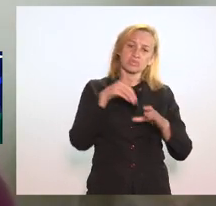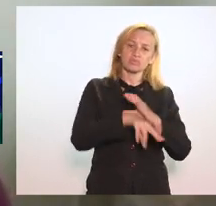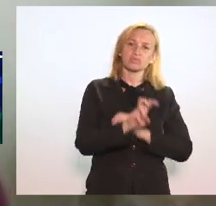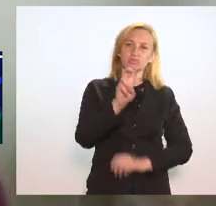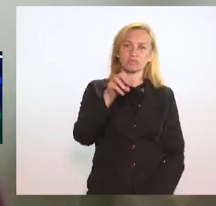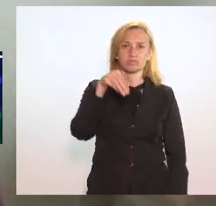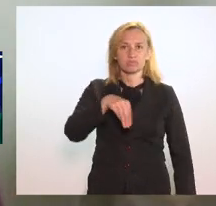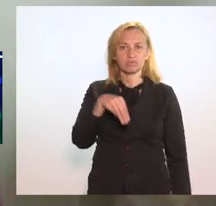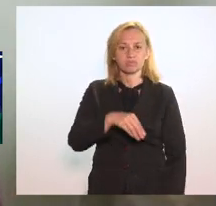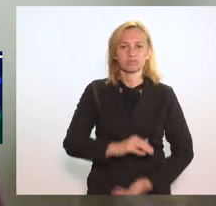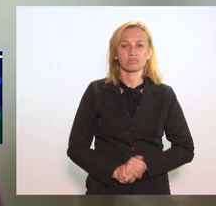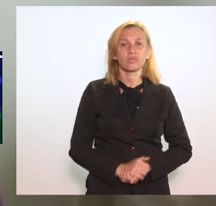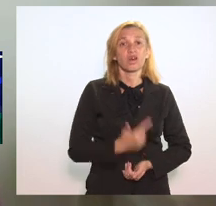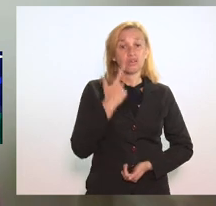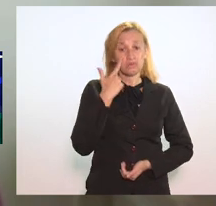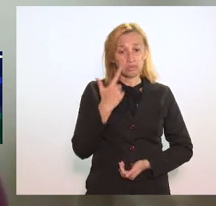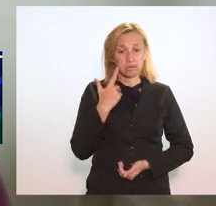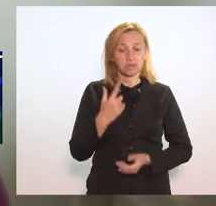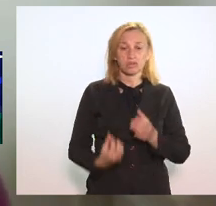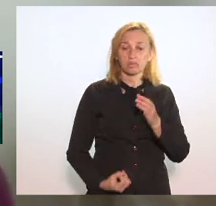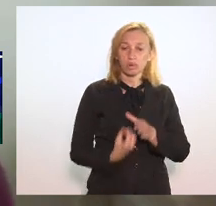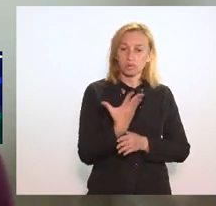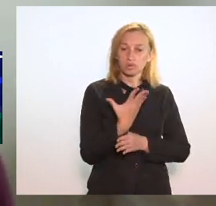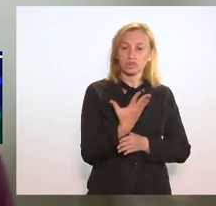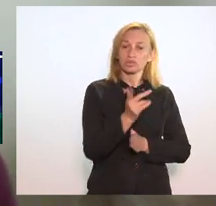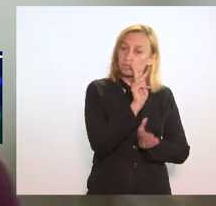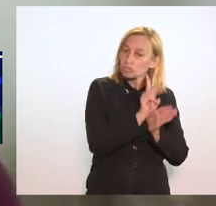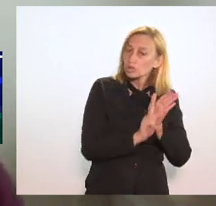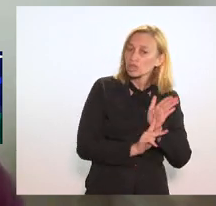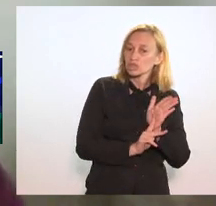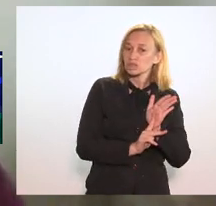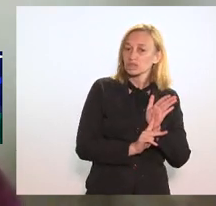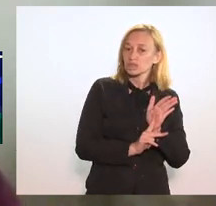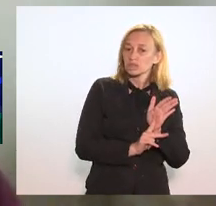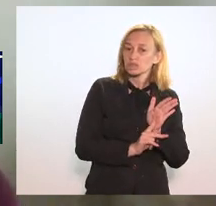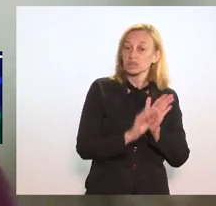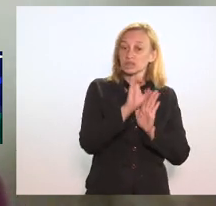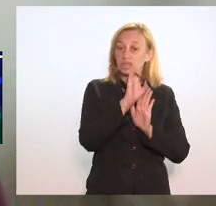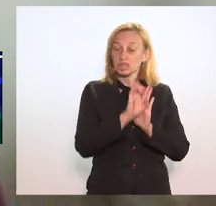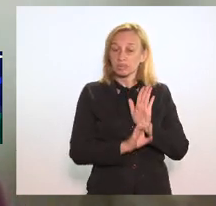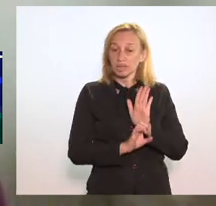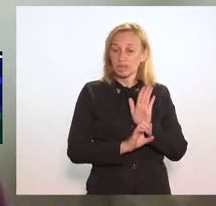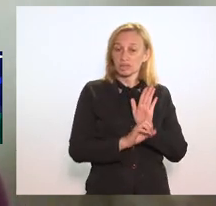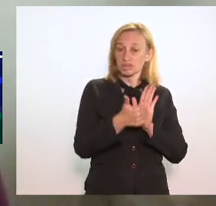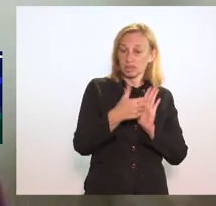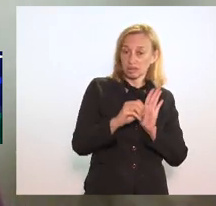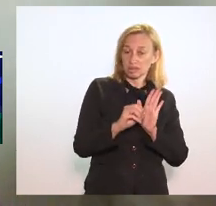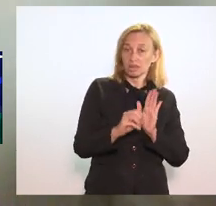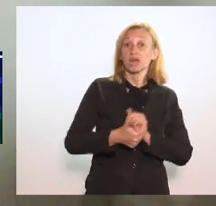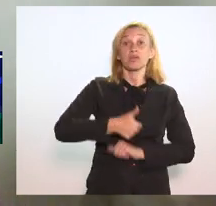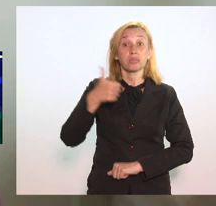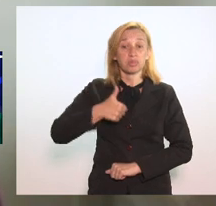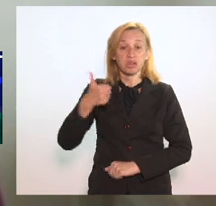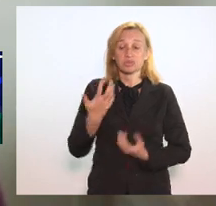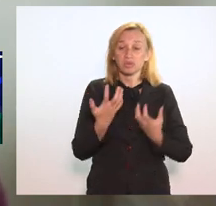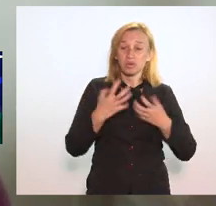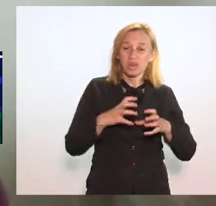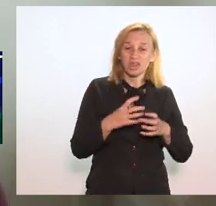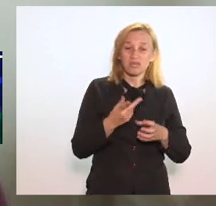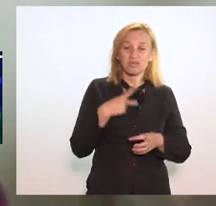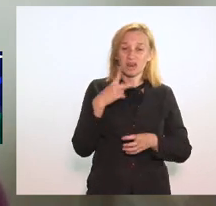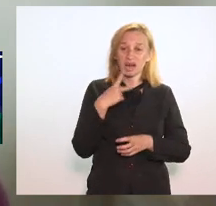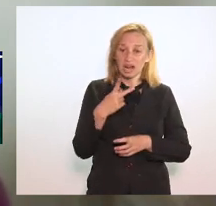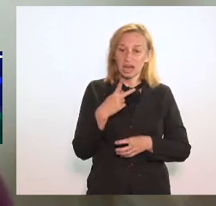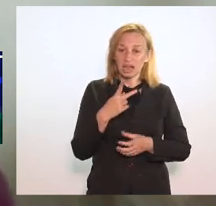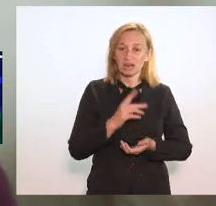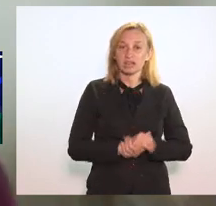minutos visto que produzir no projeto dez elementos primeiro não quero entrar no